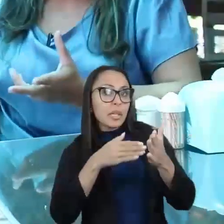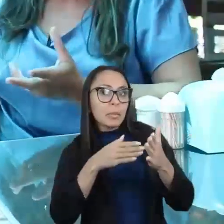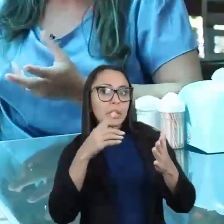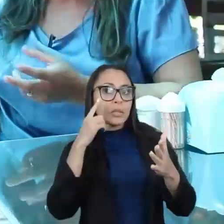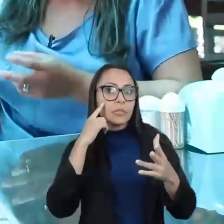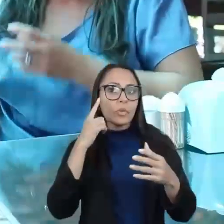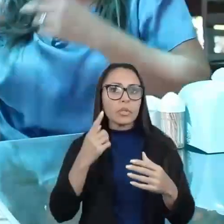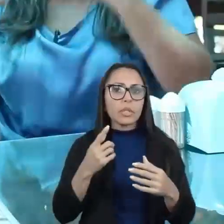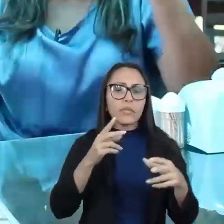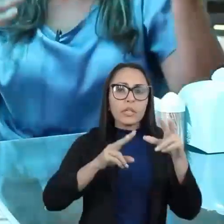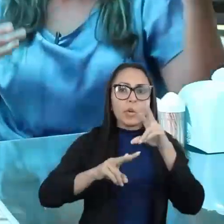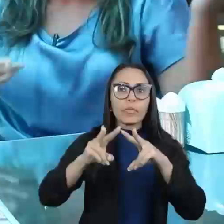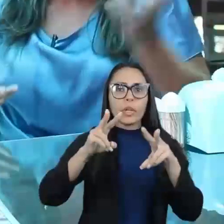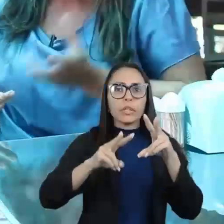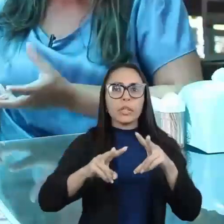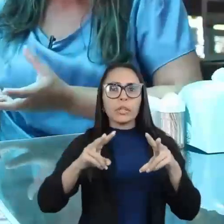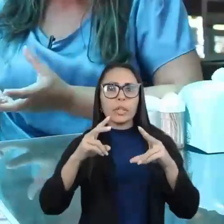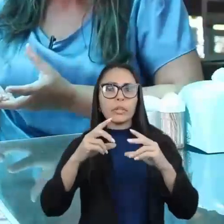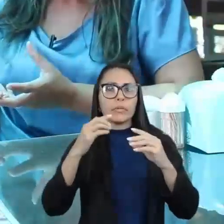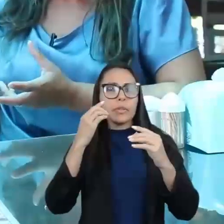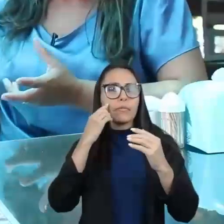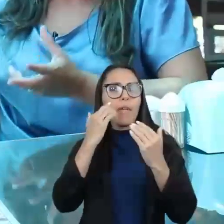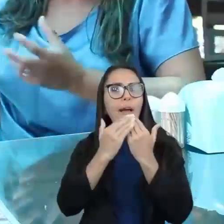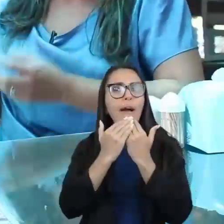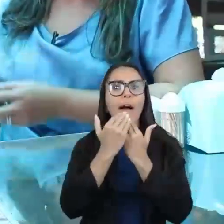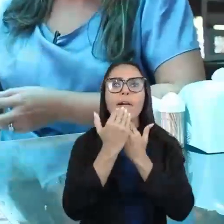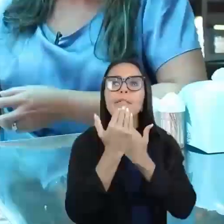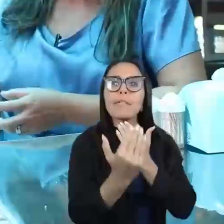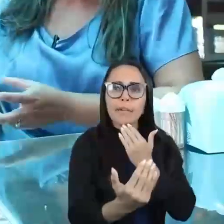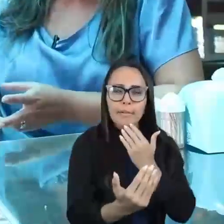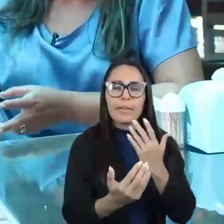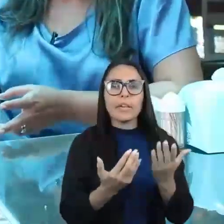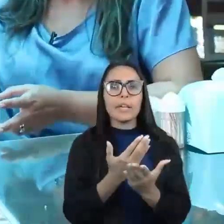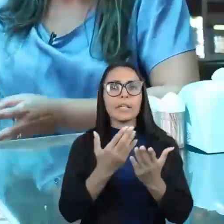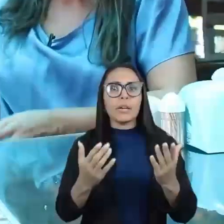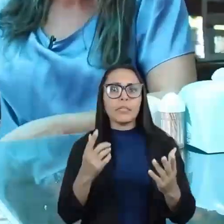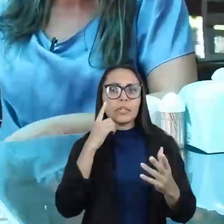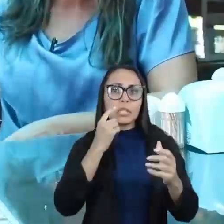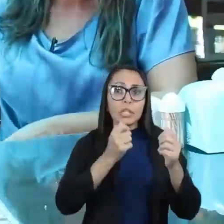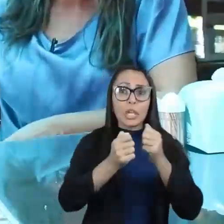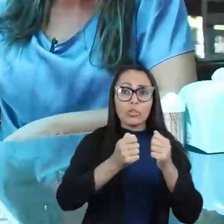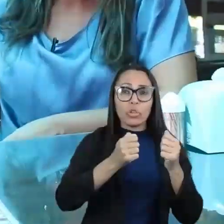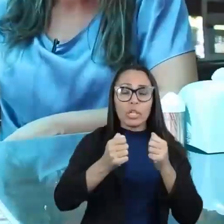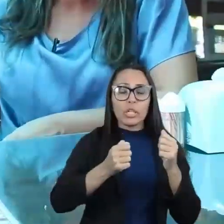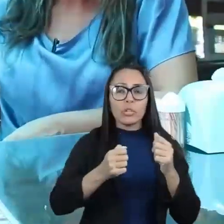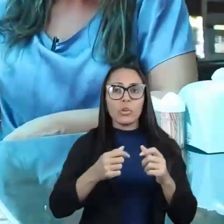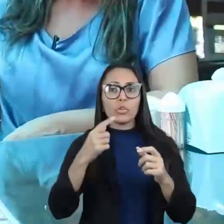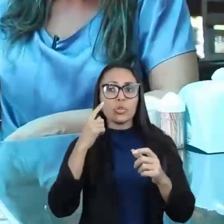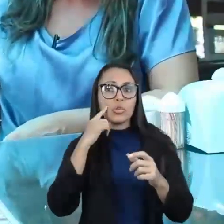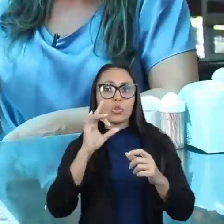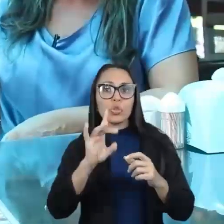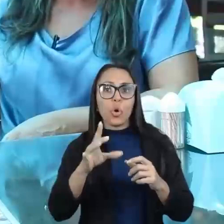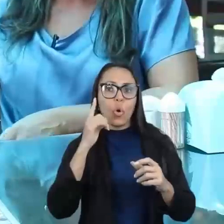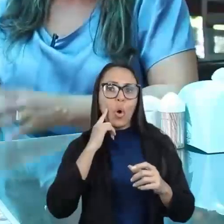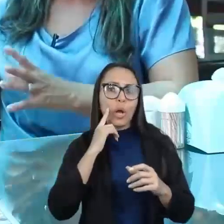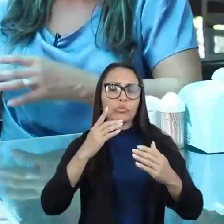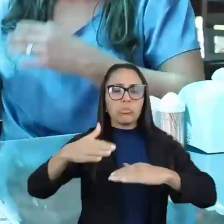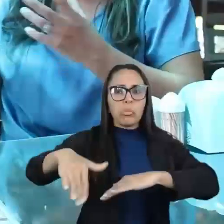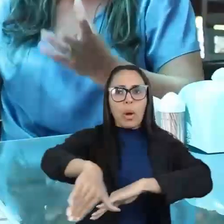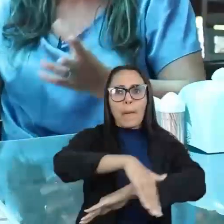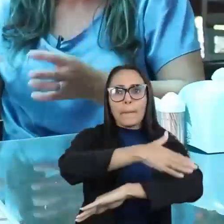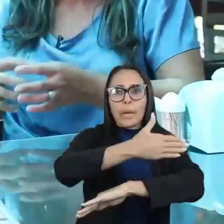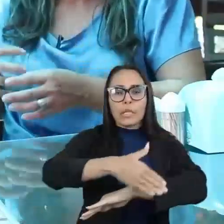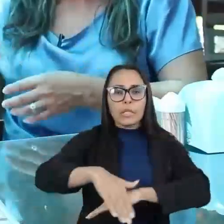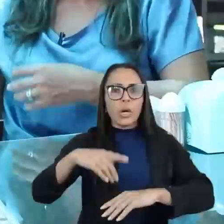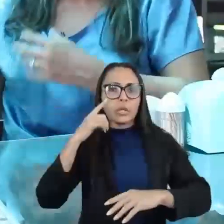alargado essa visão de enxergar esse novo público, talvez você tivesse restrito só a quem passa na estrada, né? Exato. E não Quem era para isso, pra né? E almoçar.